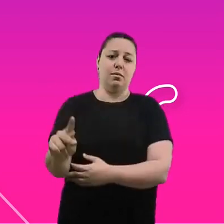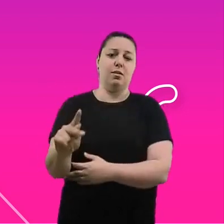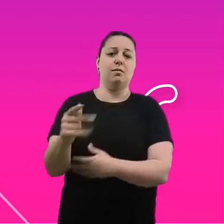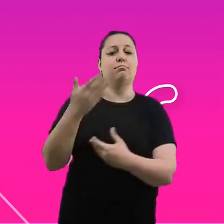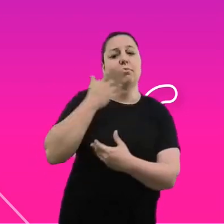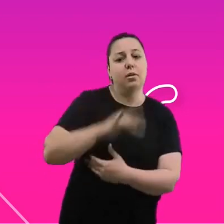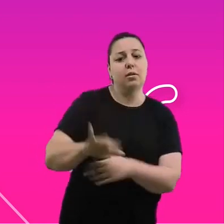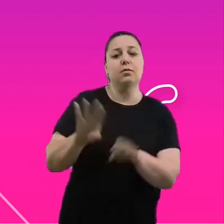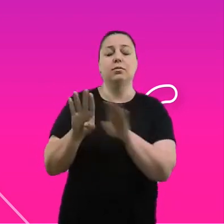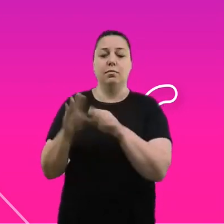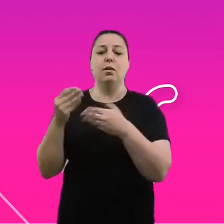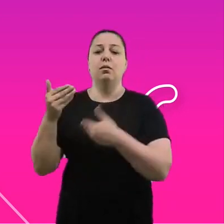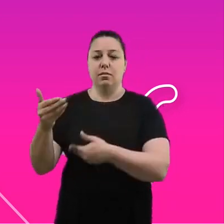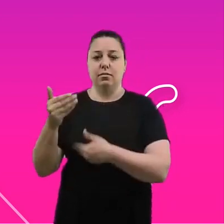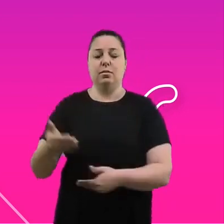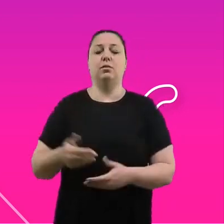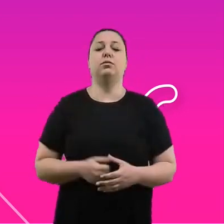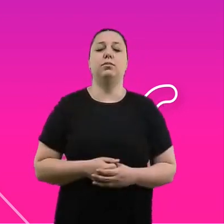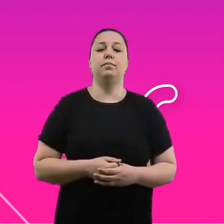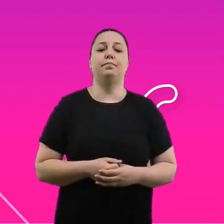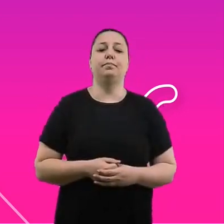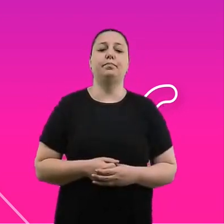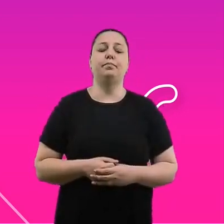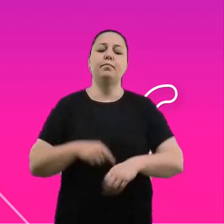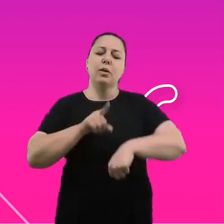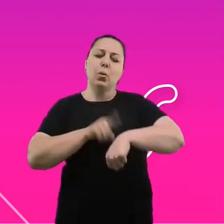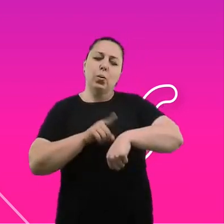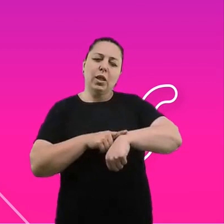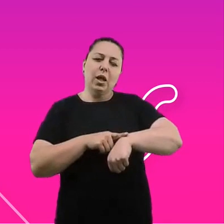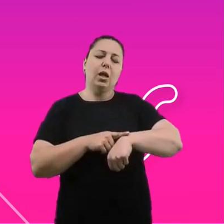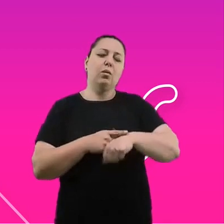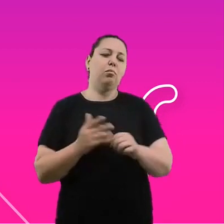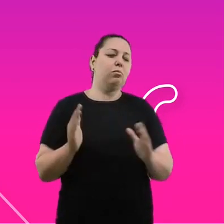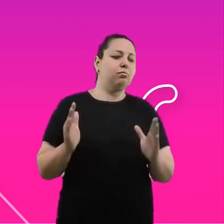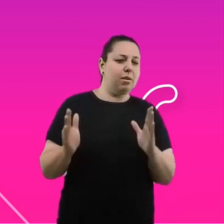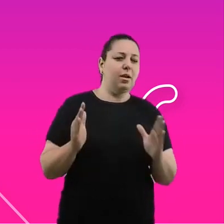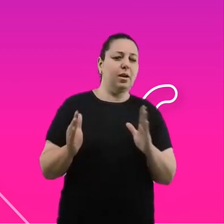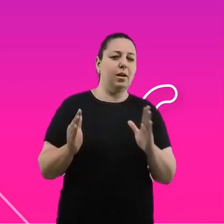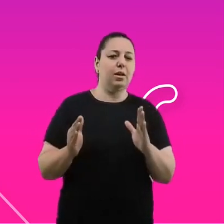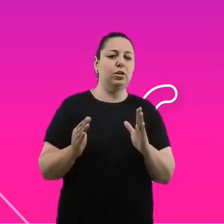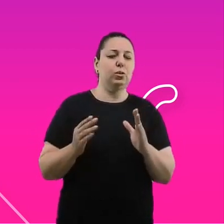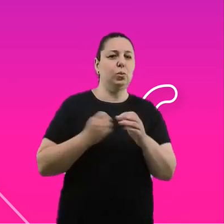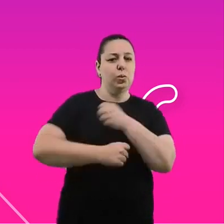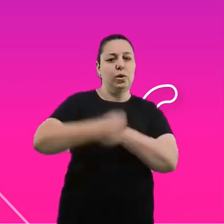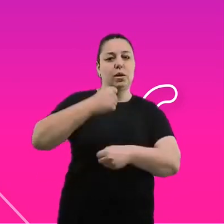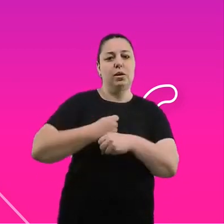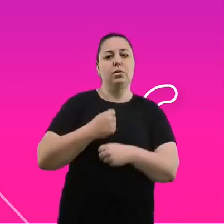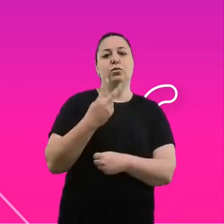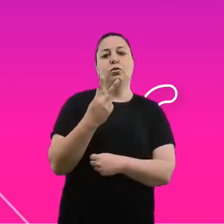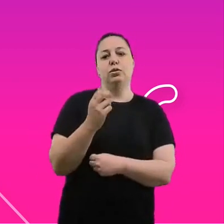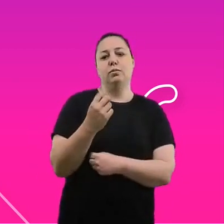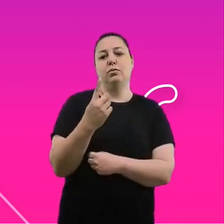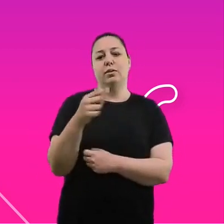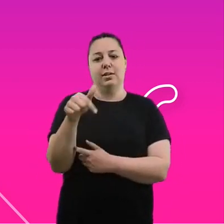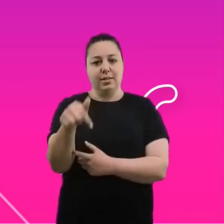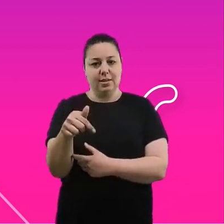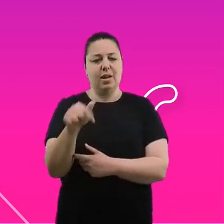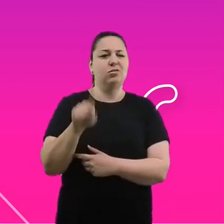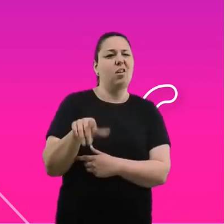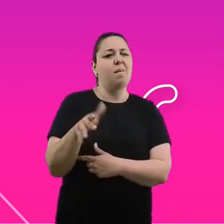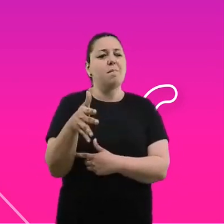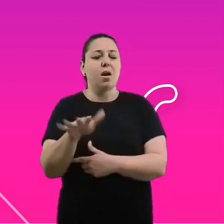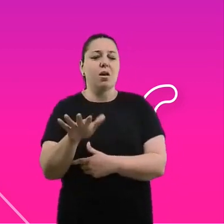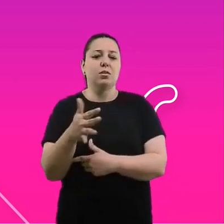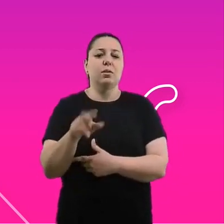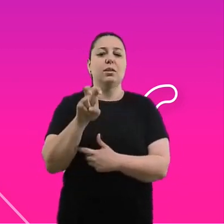nós tínhamos de acolhimento em Santa Catarina, por exemplo, em 2017, eram de 515 dias, em